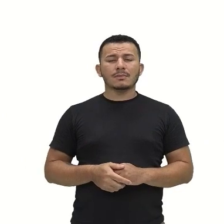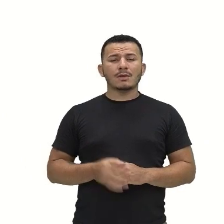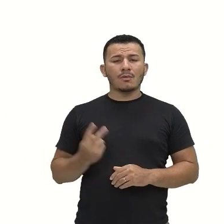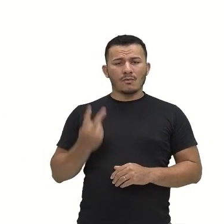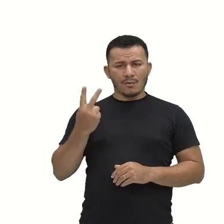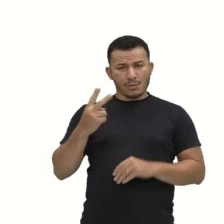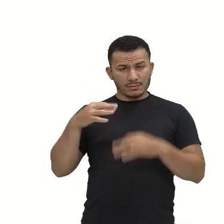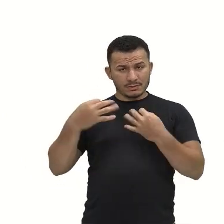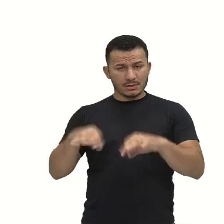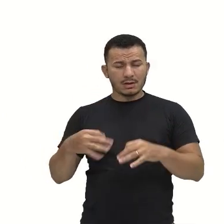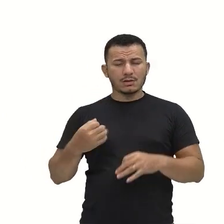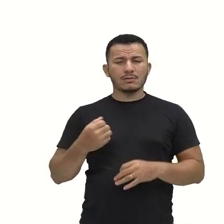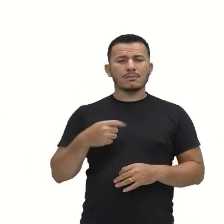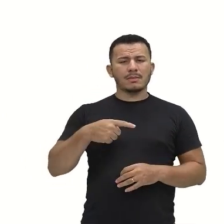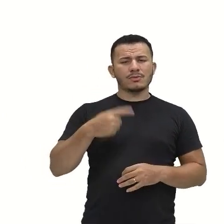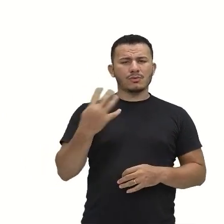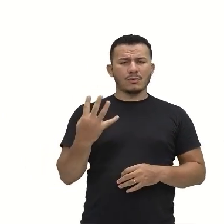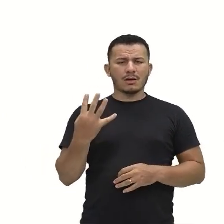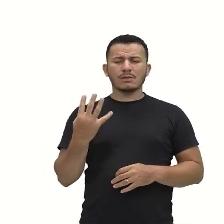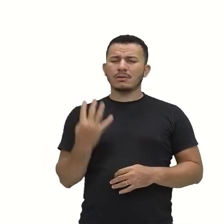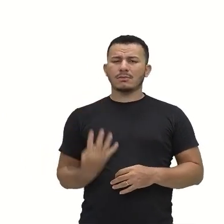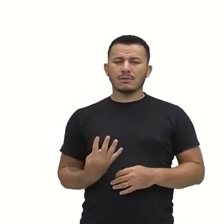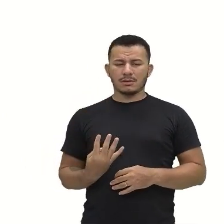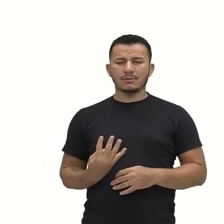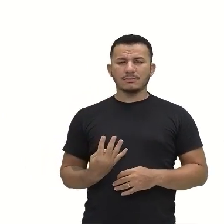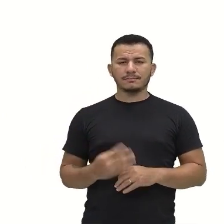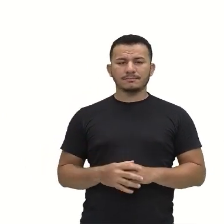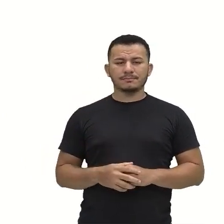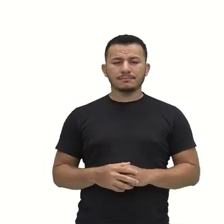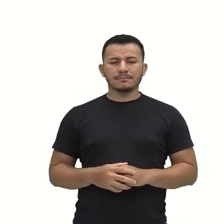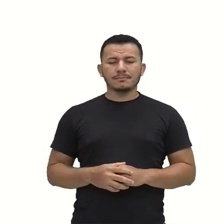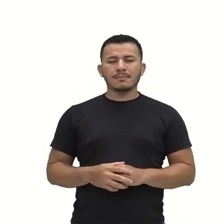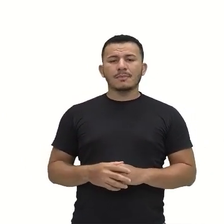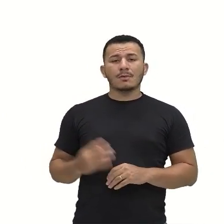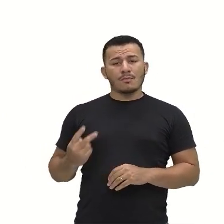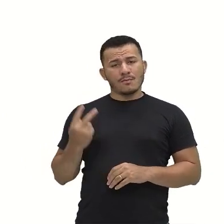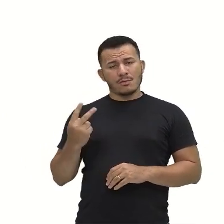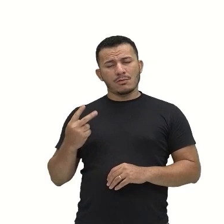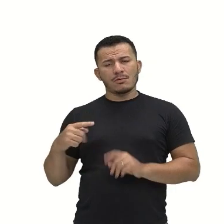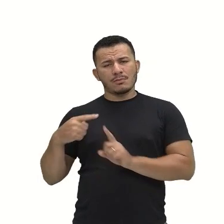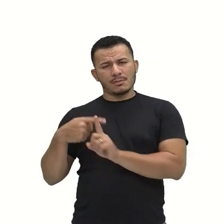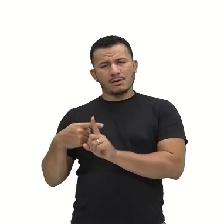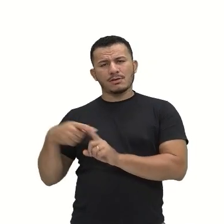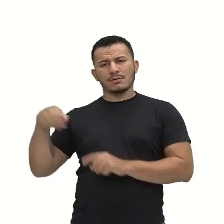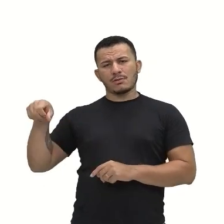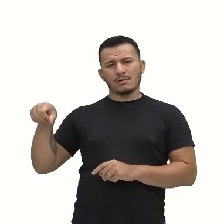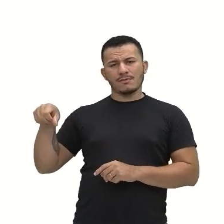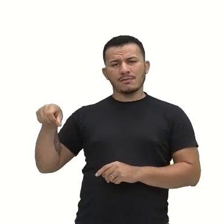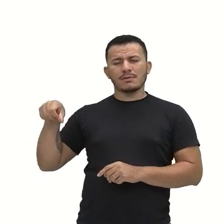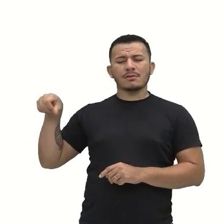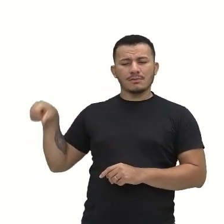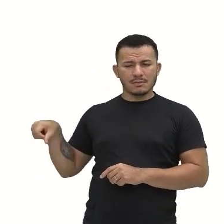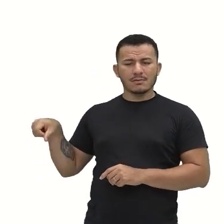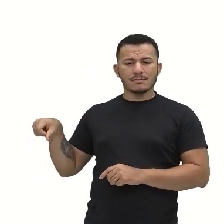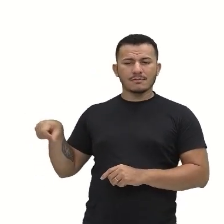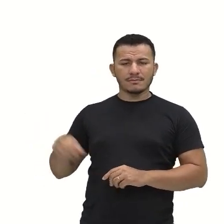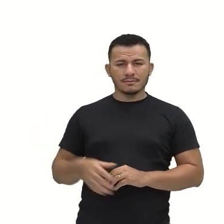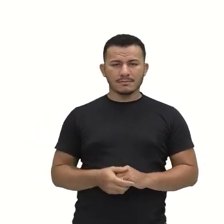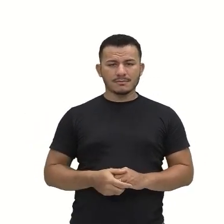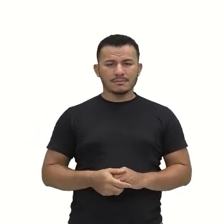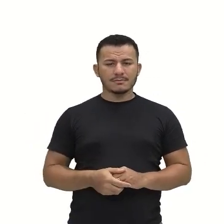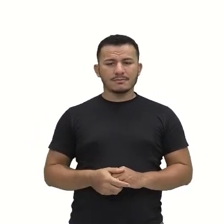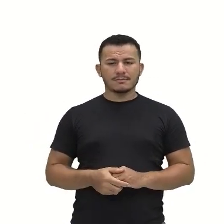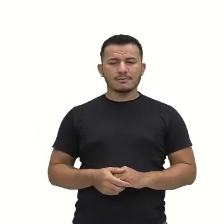4 é igual a 4. O valor absoluto de mais 9 é